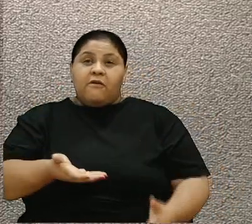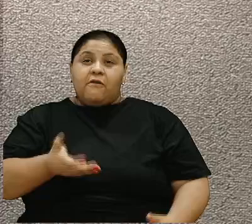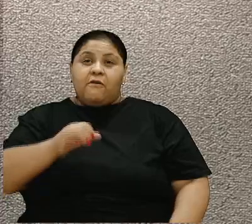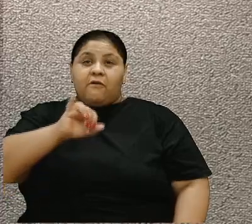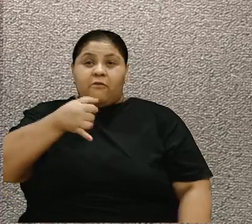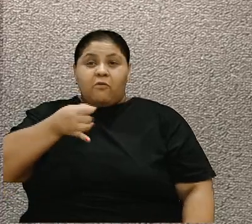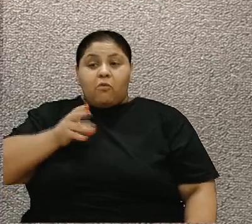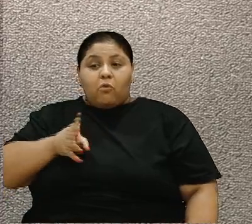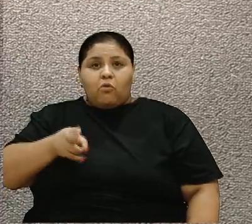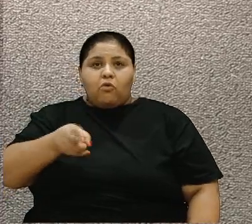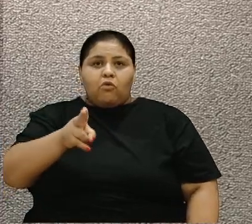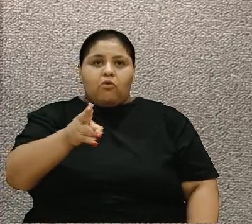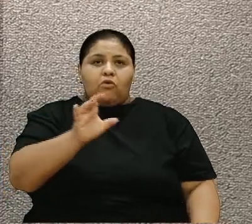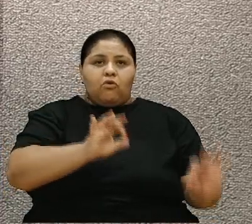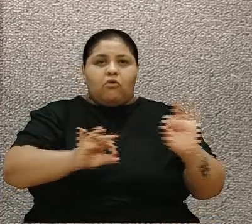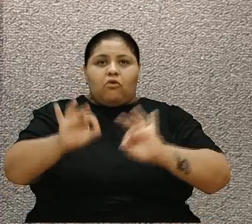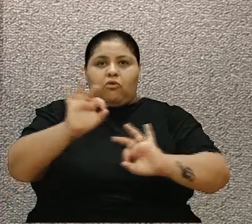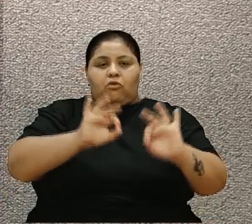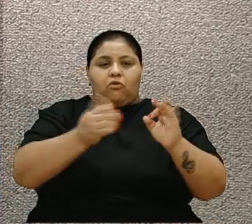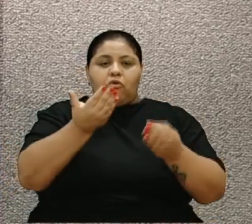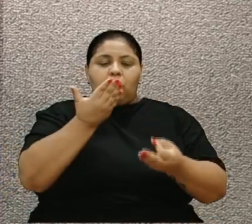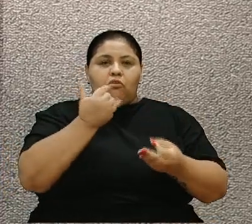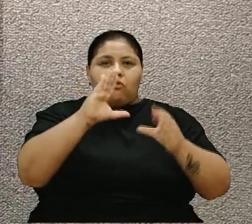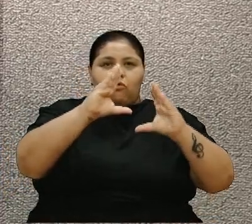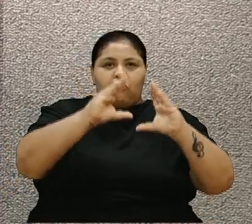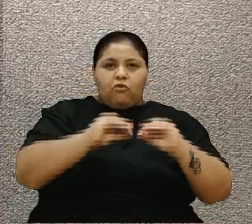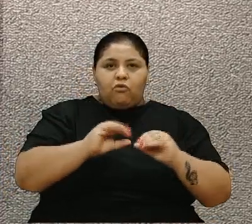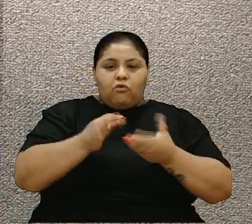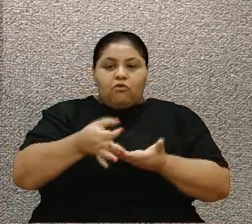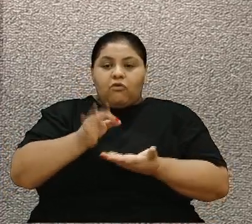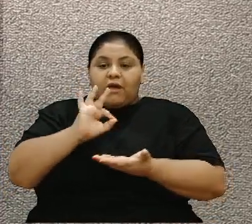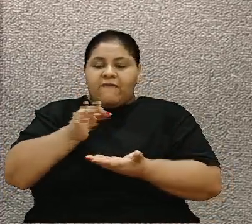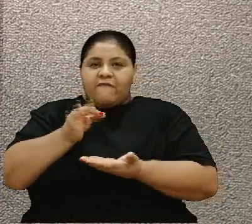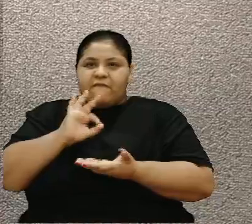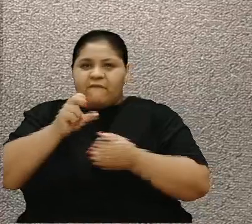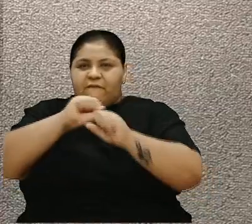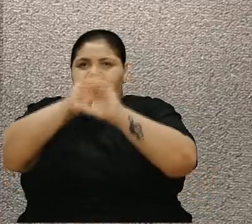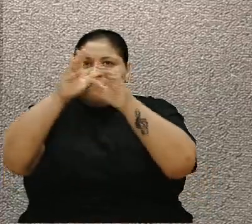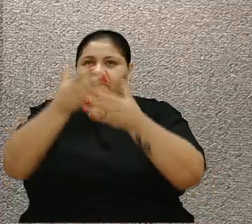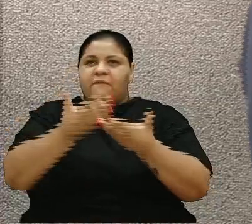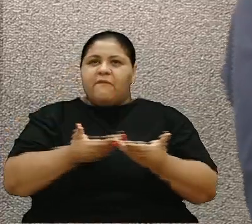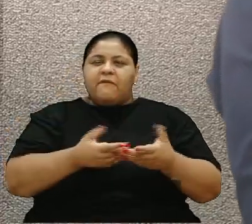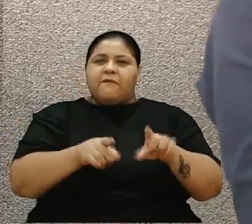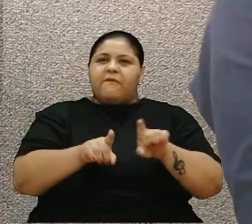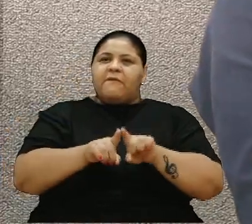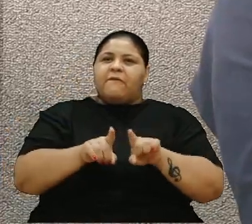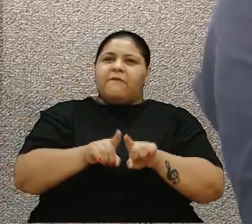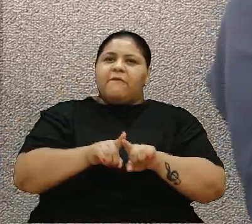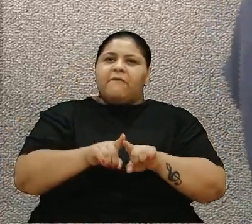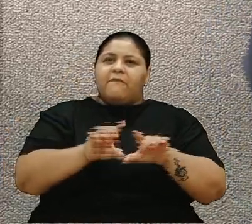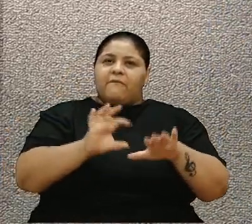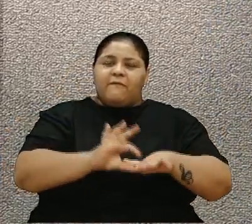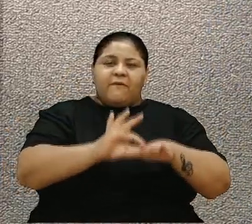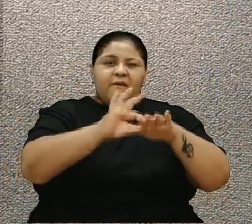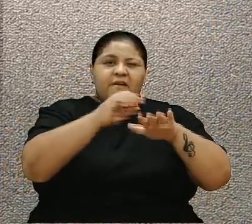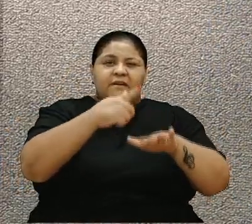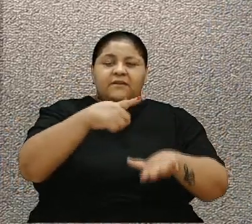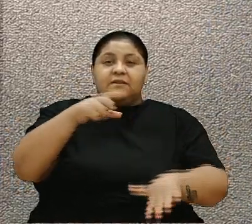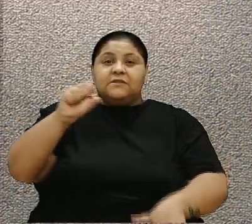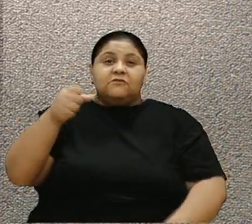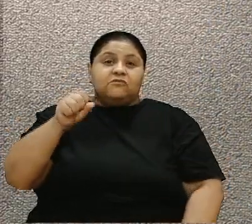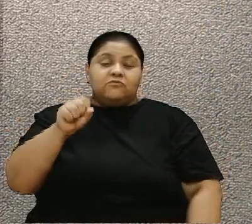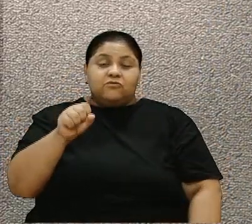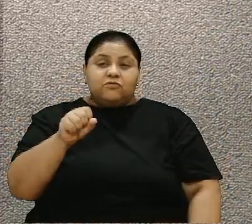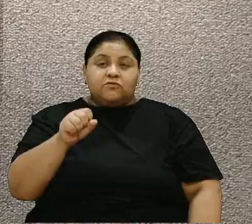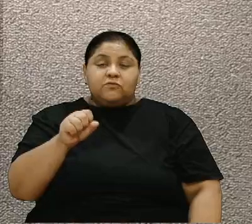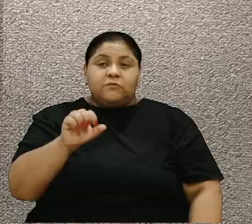continua lá, preparação da refeição noturna e do café da manhã. A Tere Mandelli, que é uma querida, faz 7, 8 anos que essa